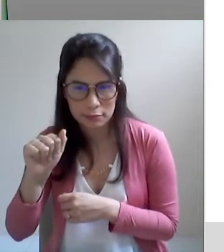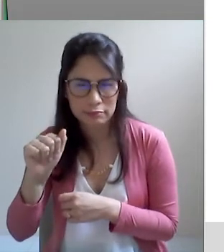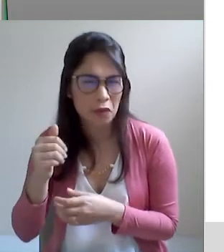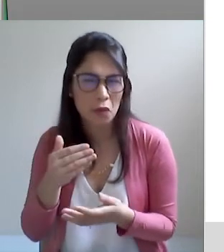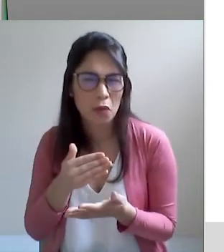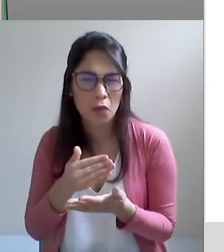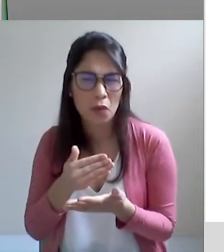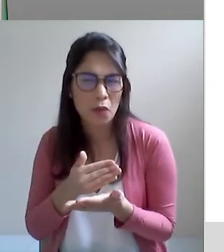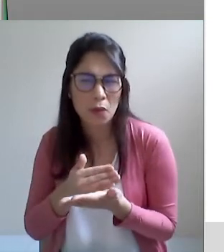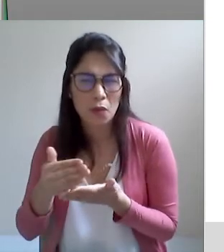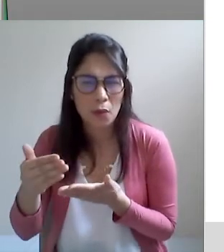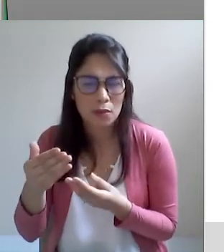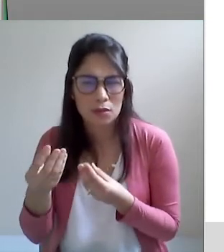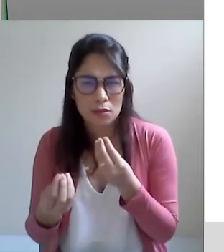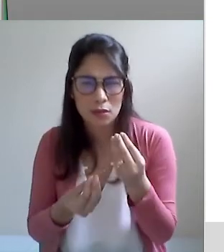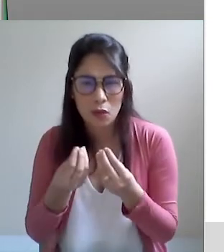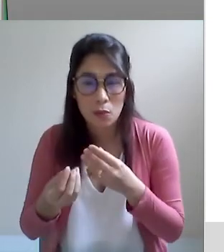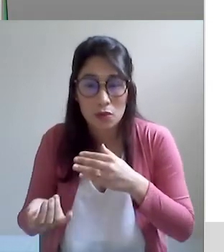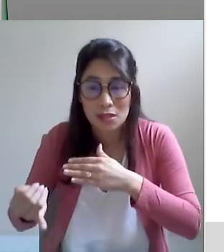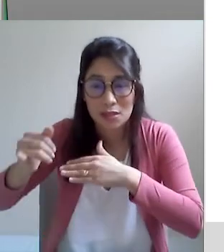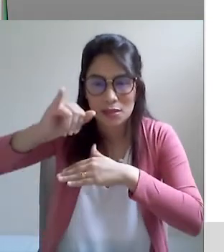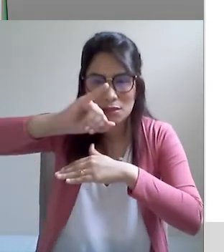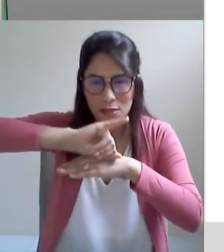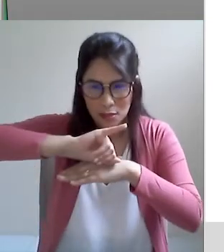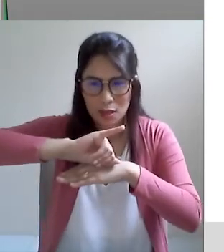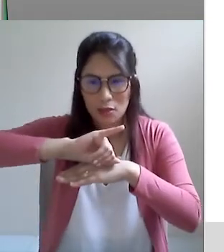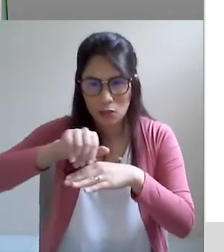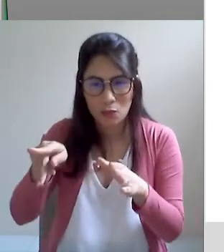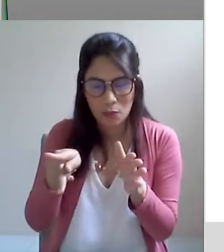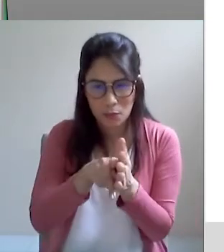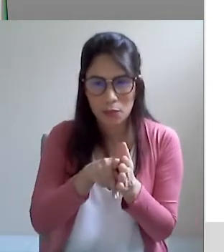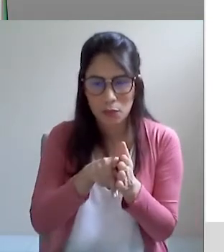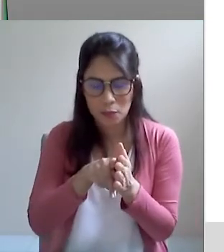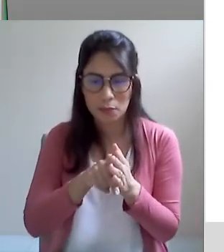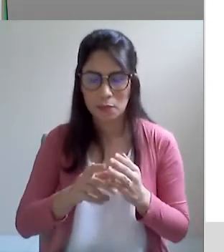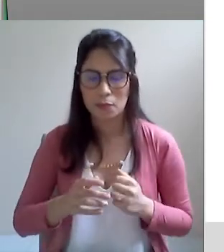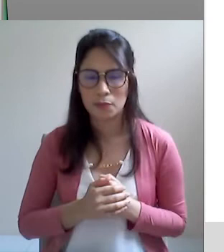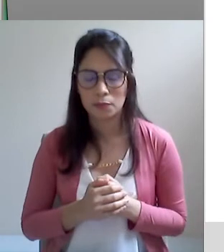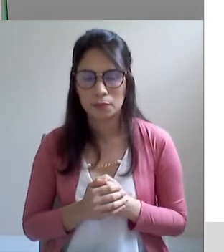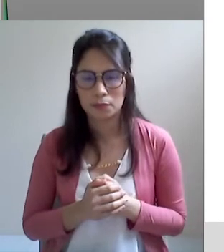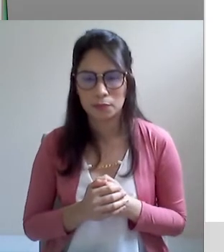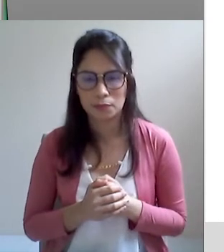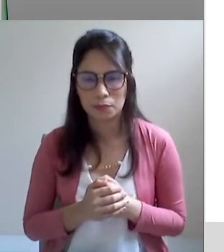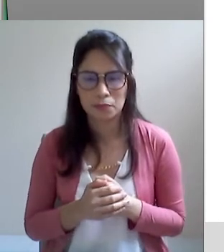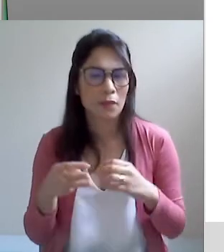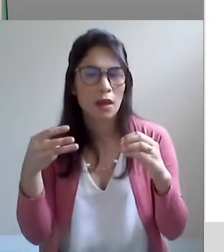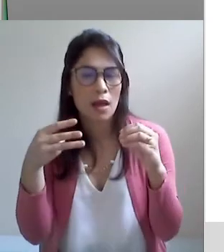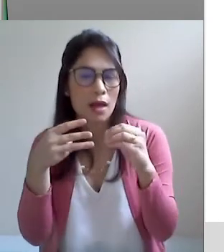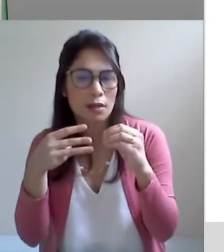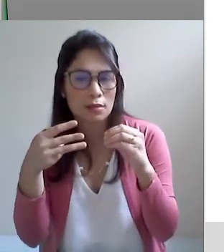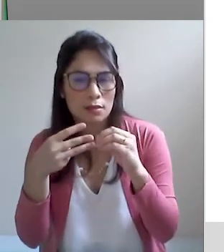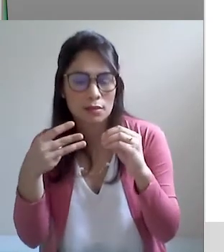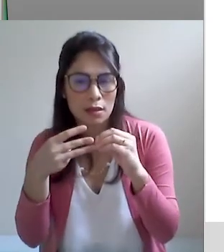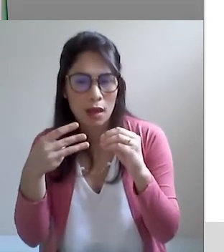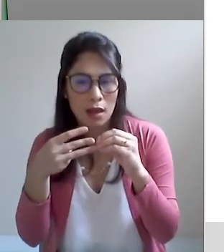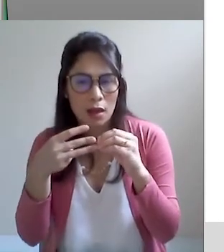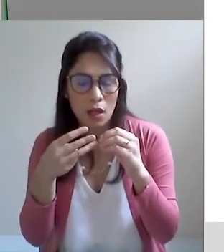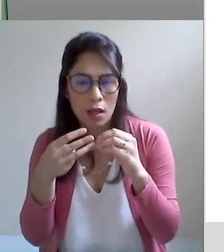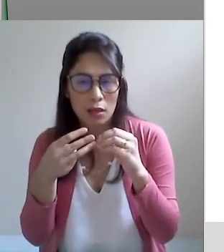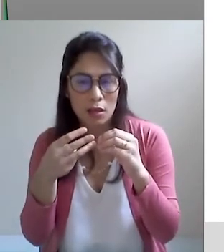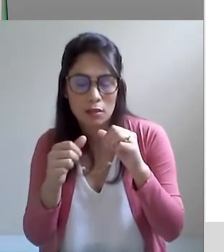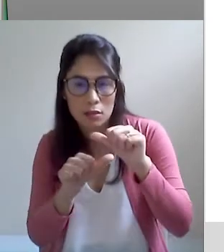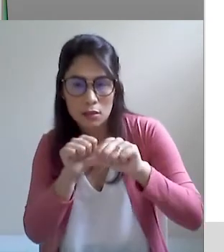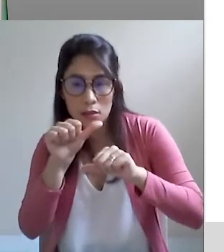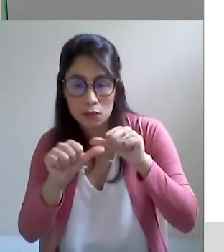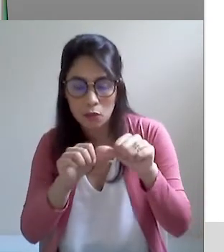de um centro de ossificação, que estabelece sob um tecido mesenquimal. As células derivadas